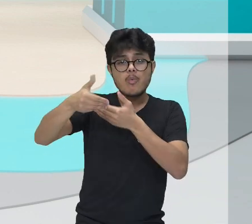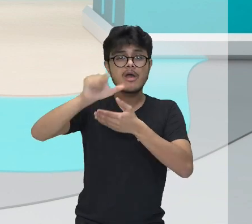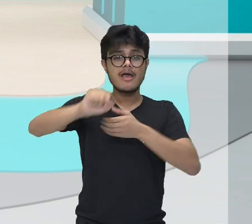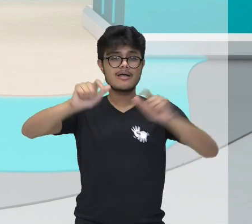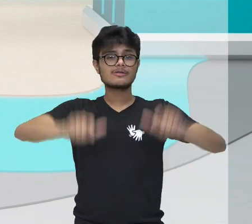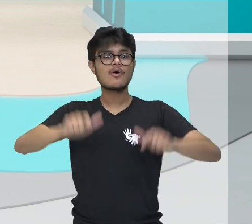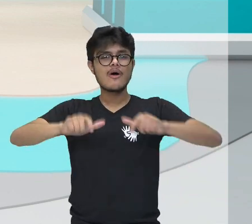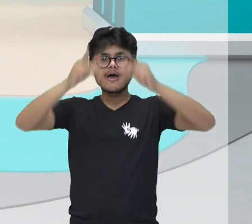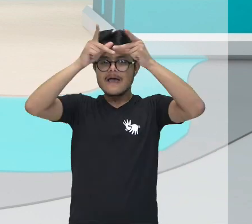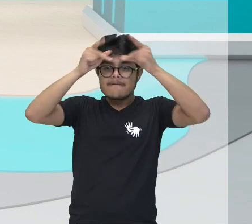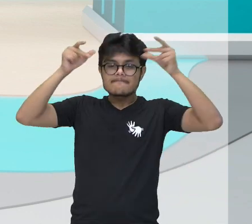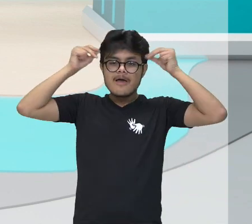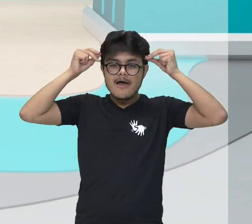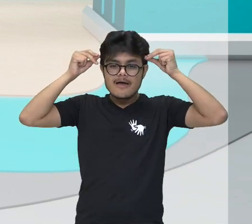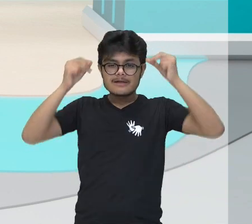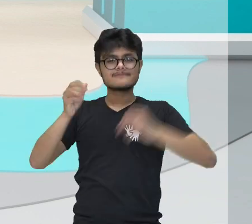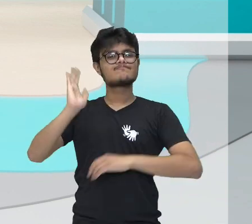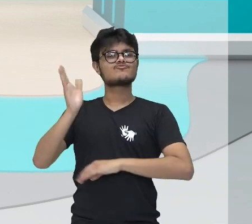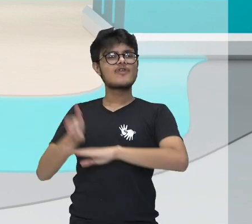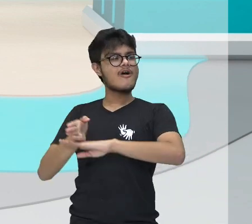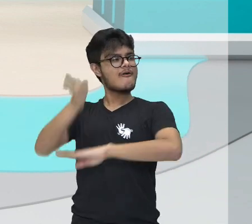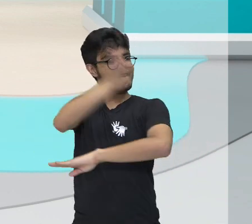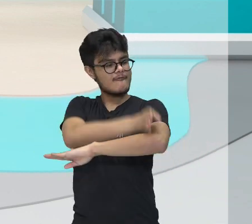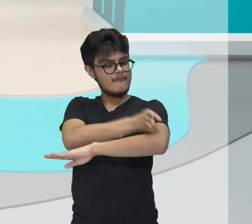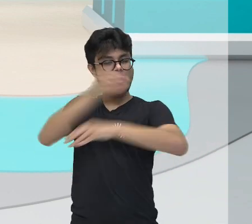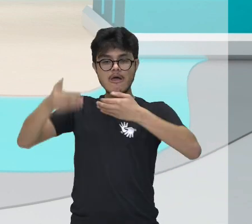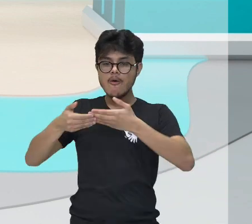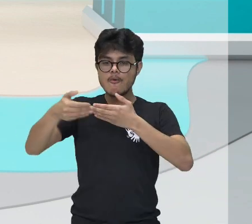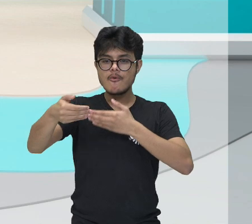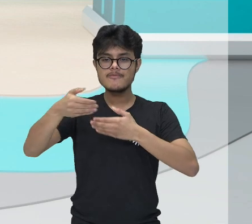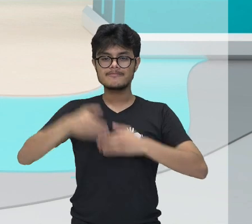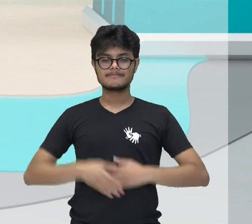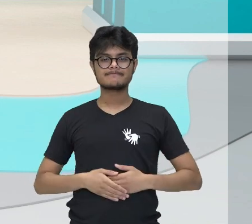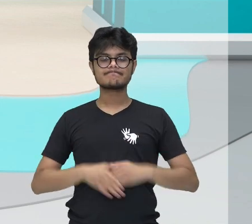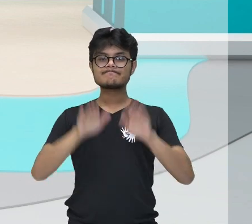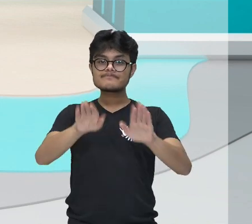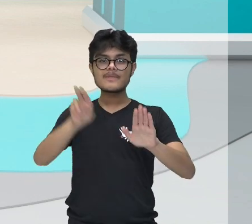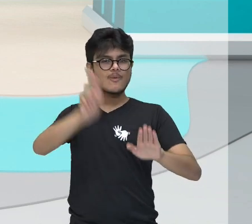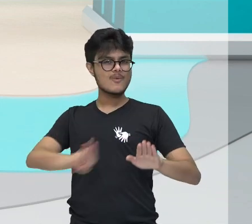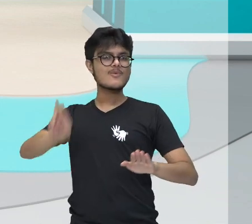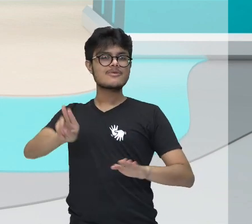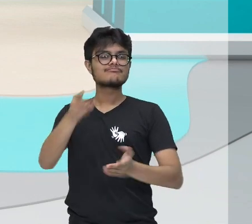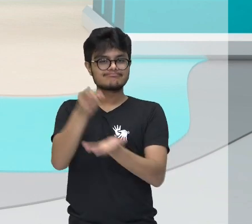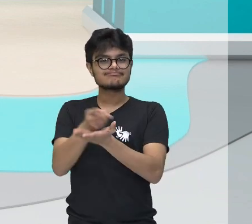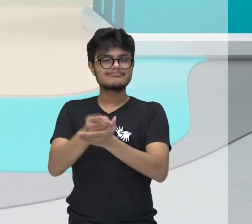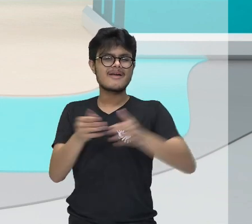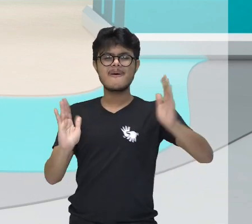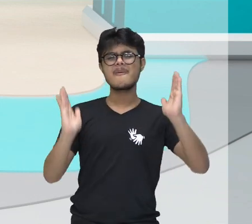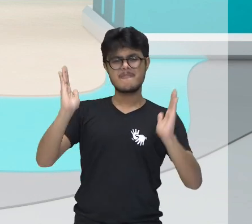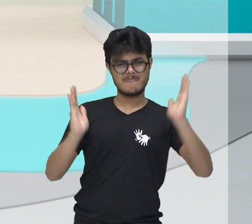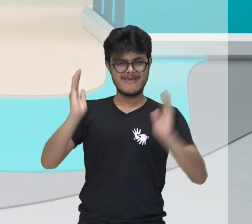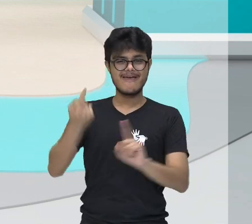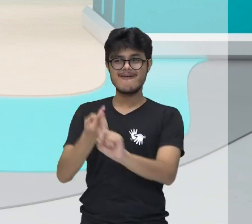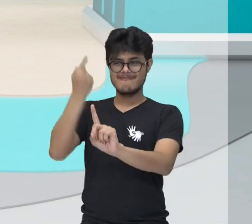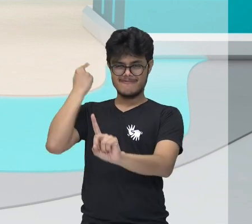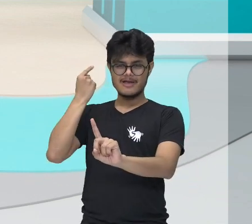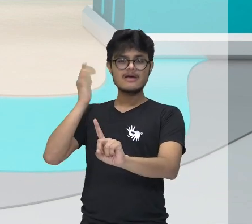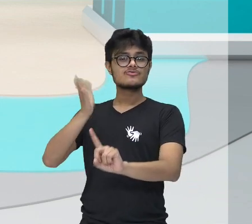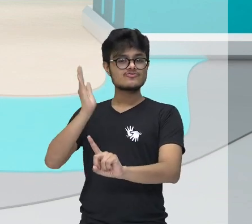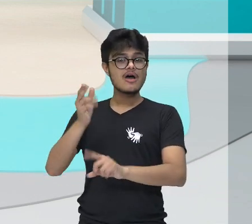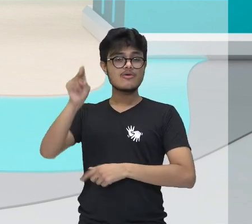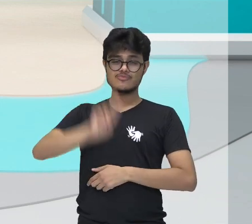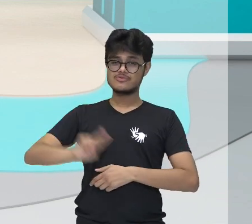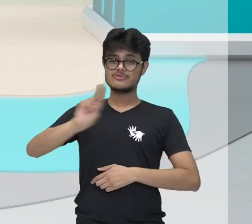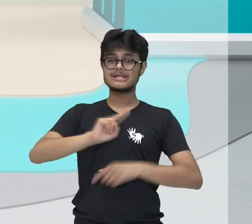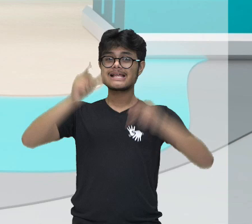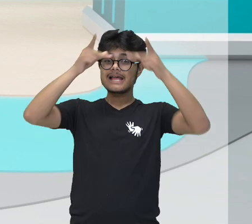civilização ocidental. Então, ela foi utilizada nessas civilizações antigas, principalmente na Grécia,